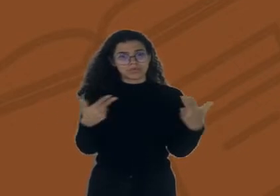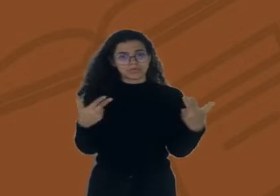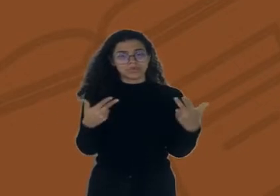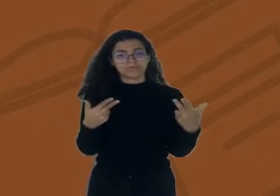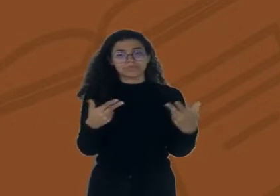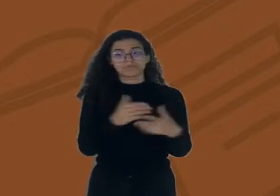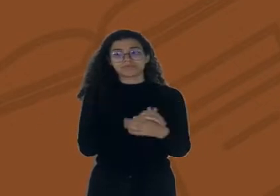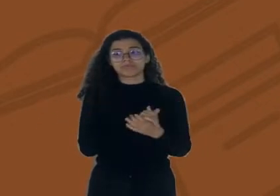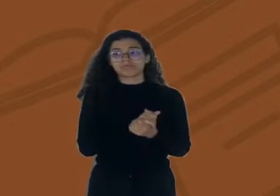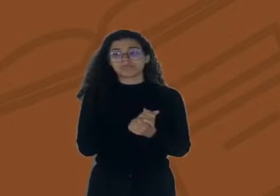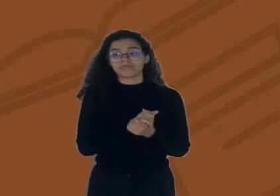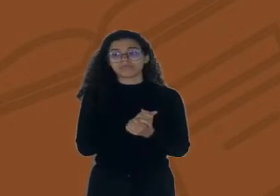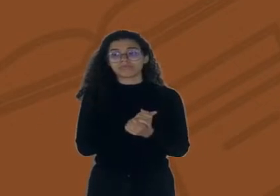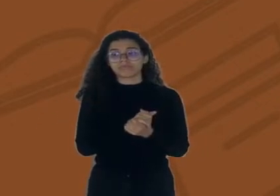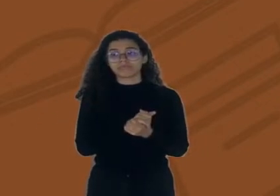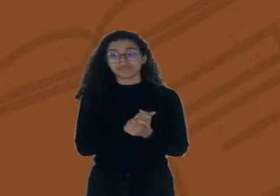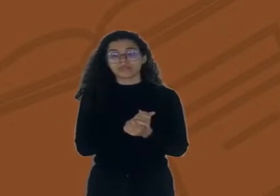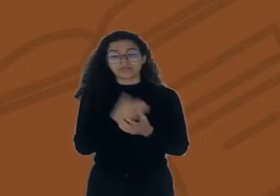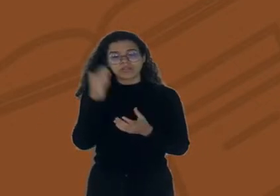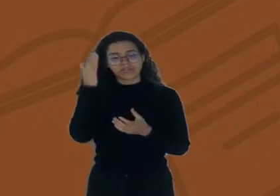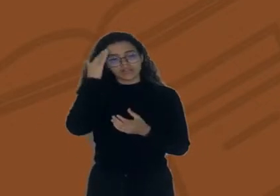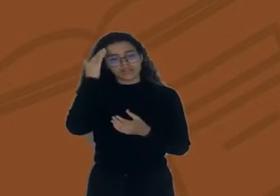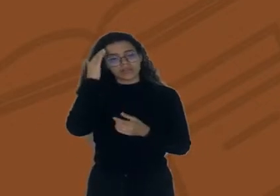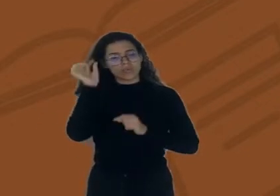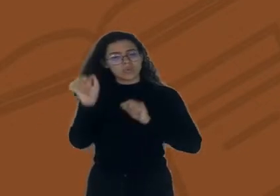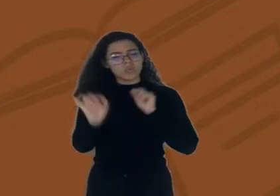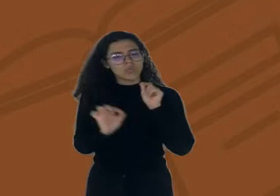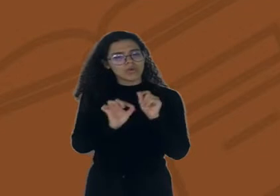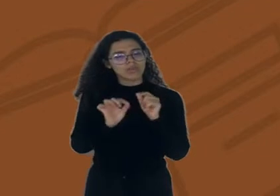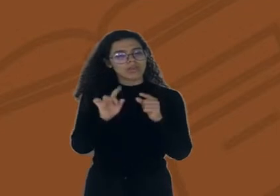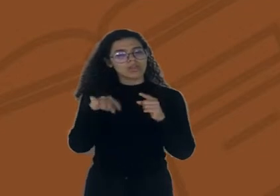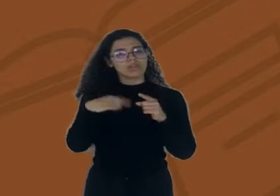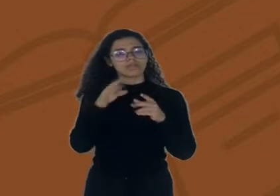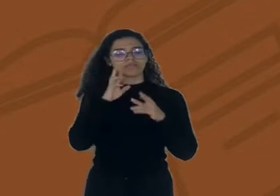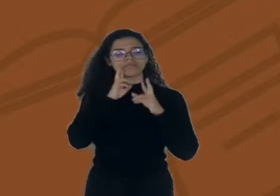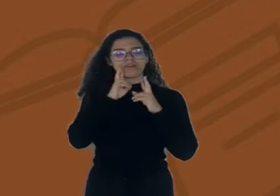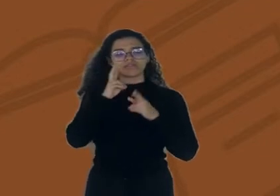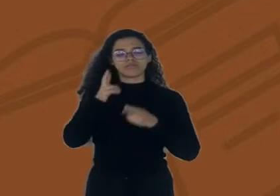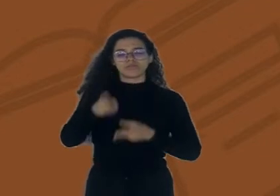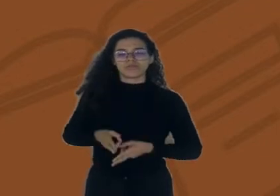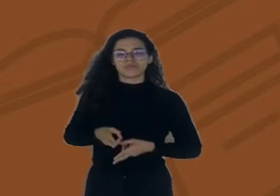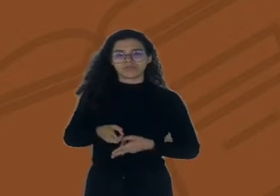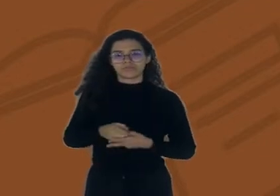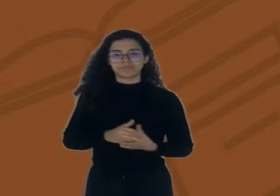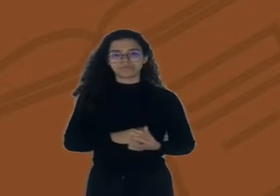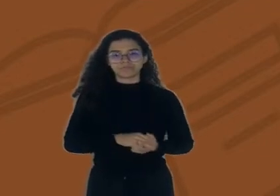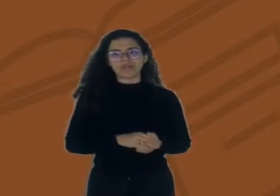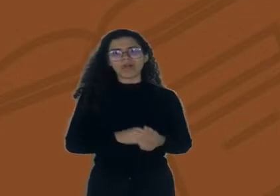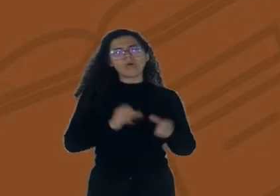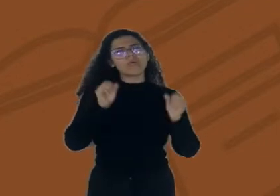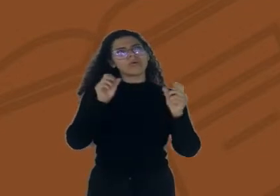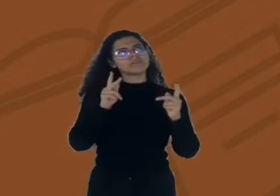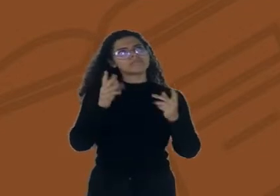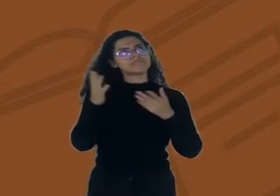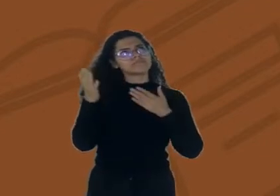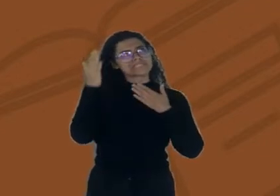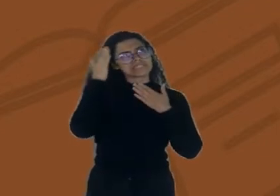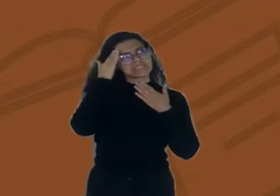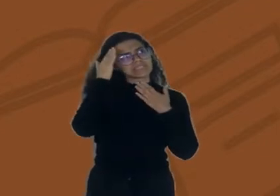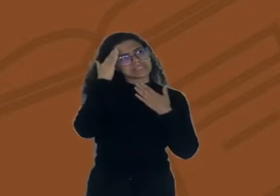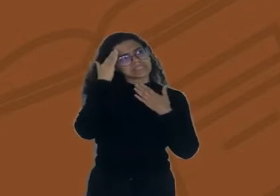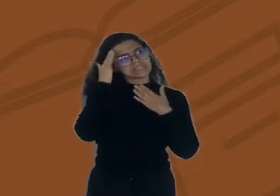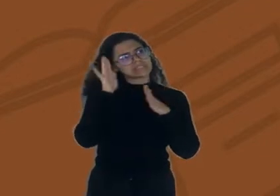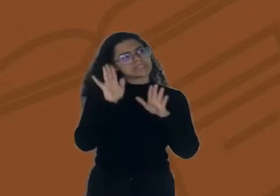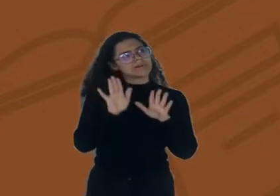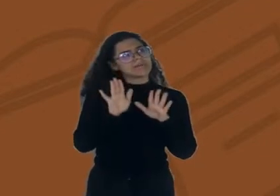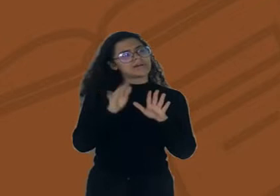interno, reconhecer, processar e enviar uma resposta. Ok, professor, estou entendendo. Eu já sei, professor, quais